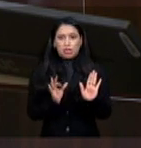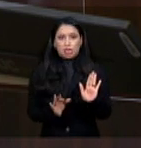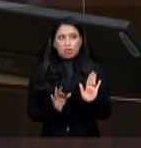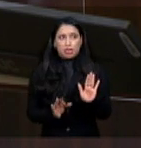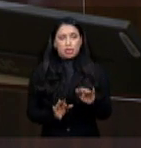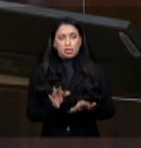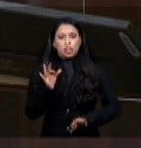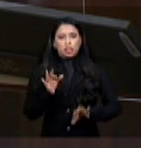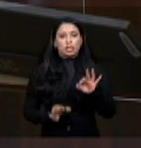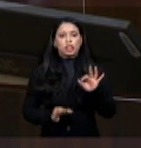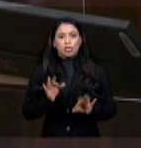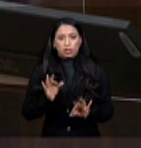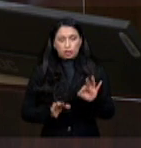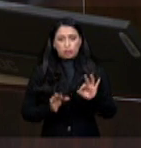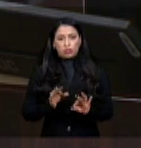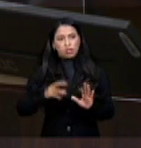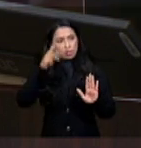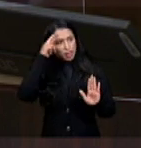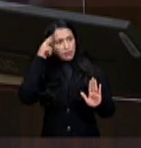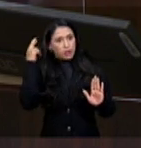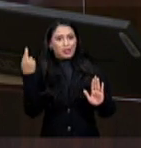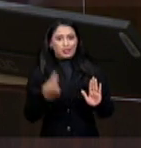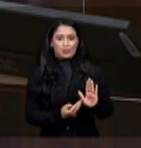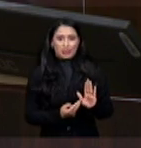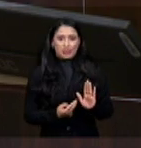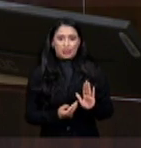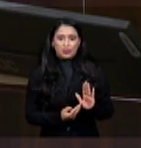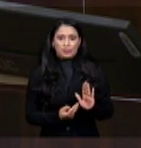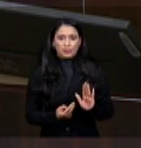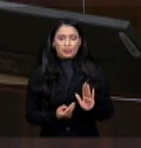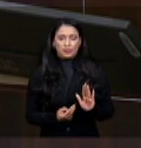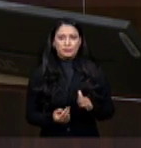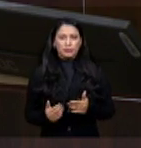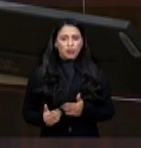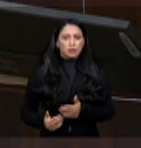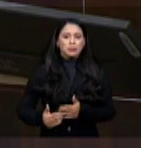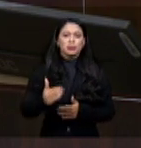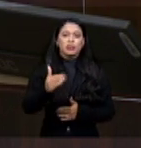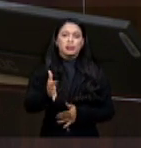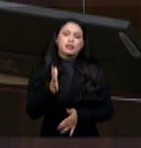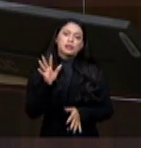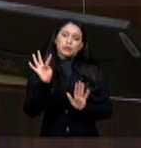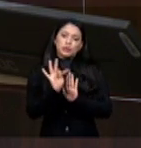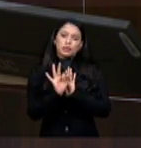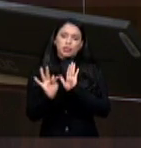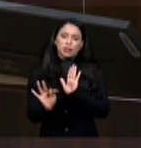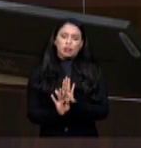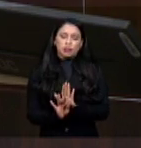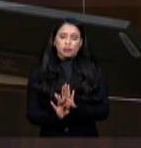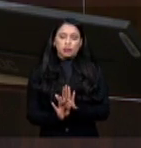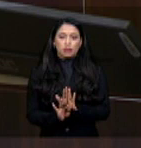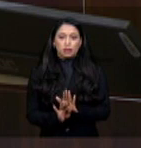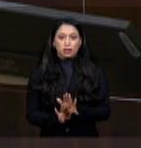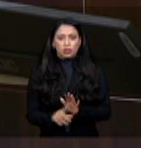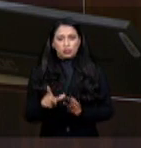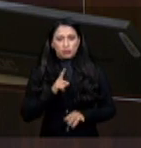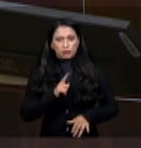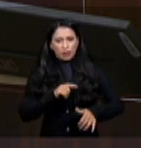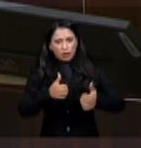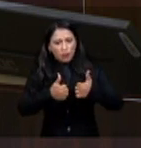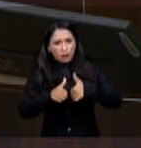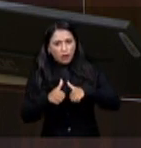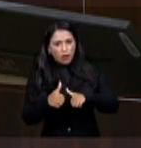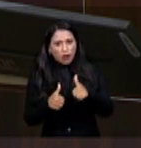a justiça o foi e mais adiante é neste mesmo texto que que referir de lidar